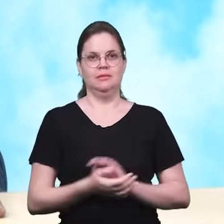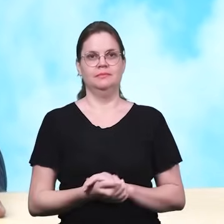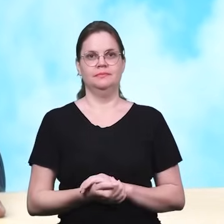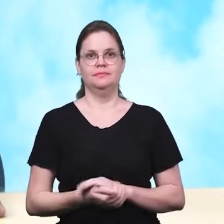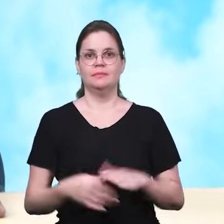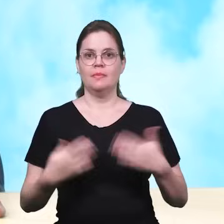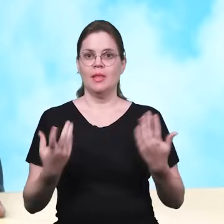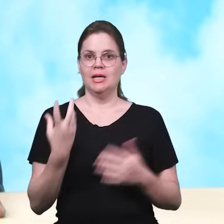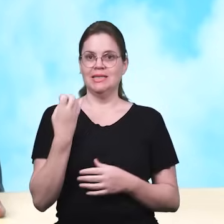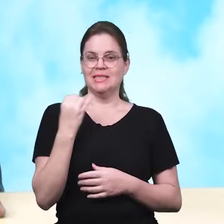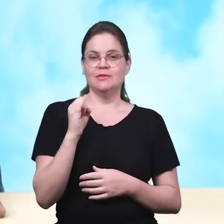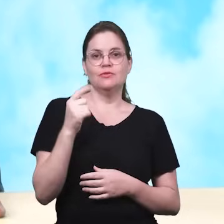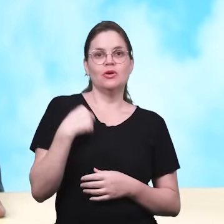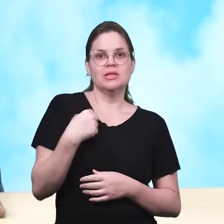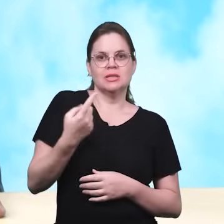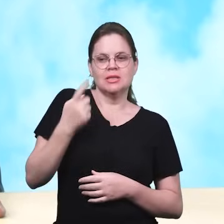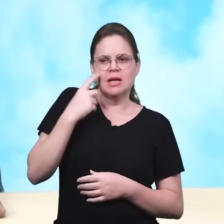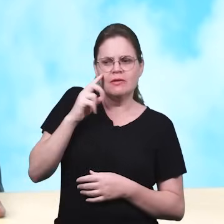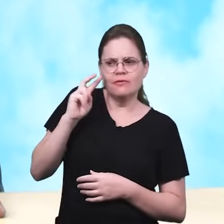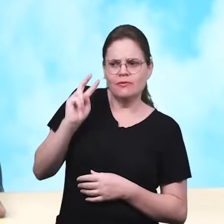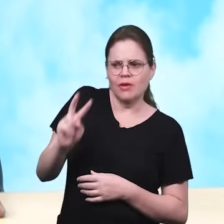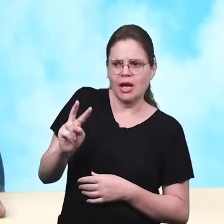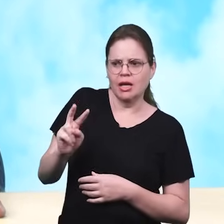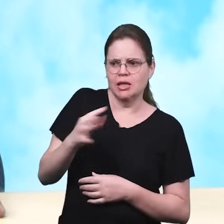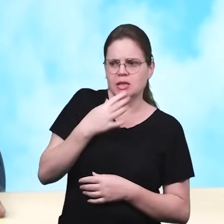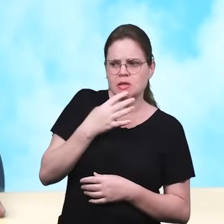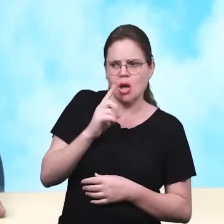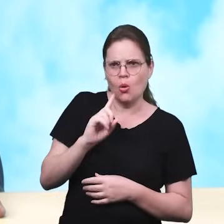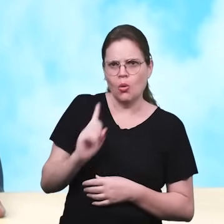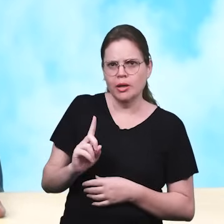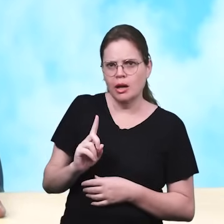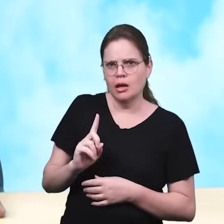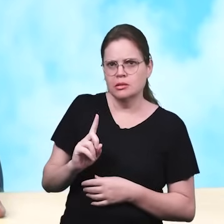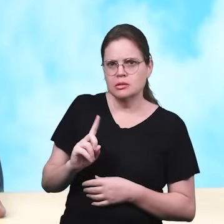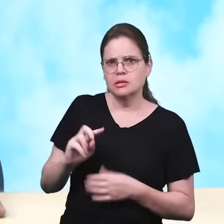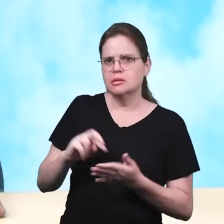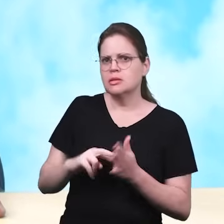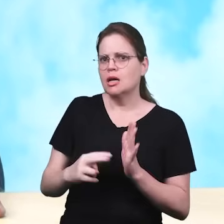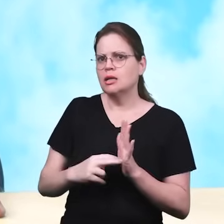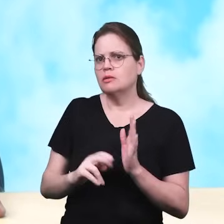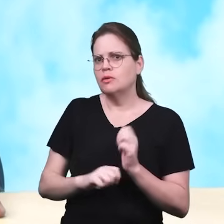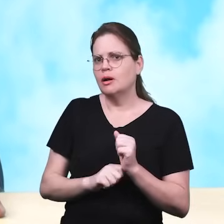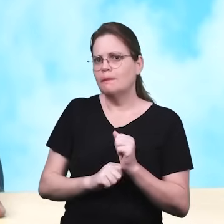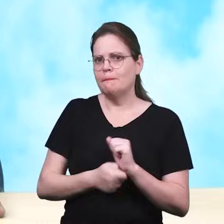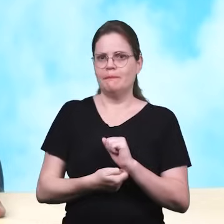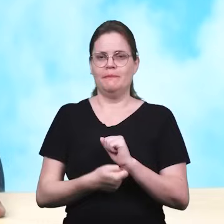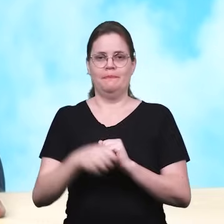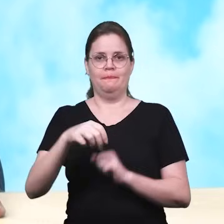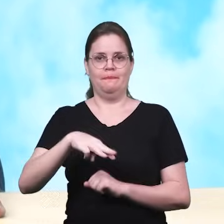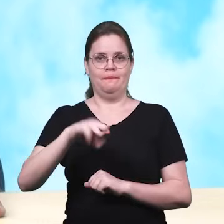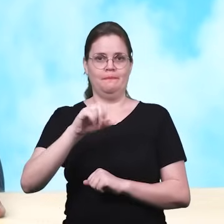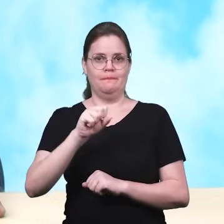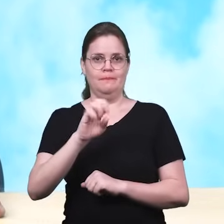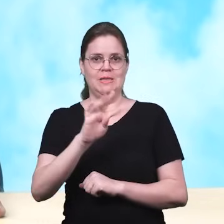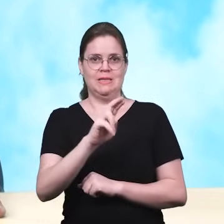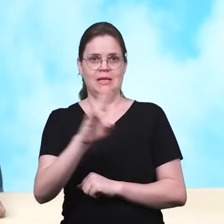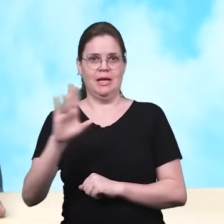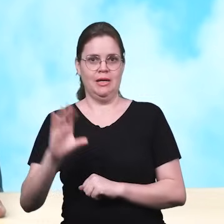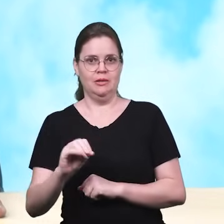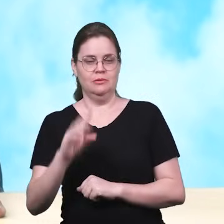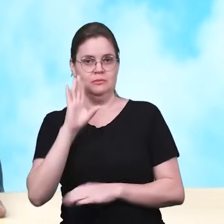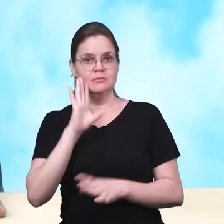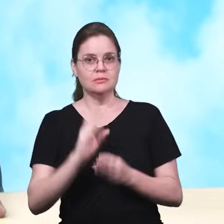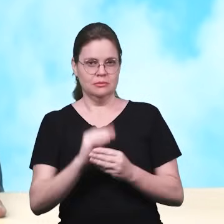de mistério. Para o homem, realmente não cai nada do céu, para a religião não cai nada do céu, para a filosofia não cai nada do